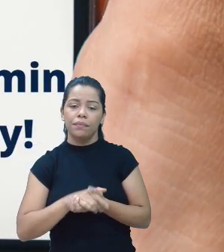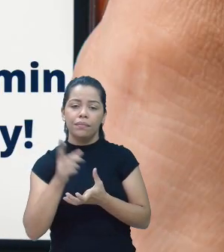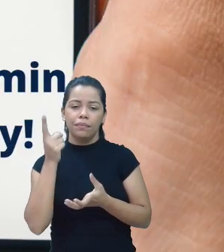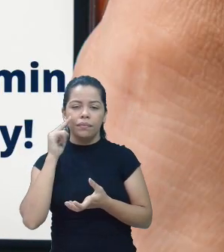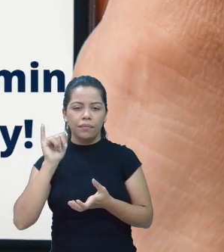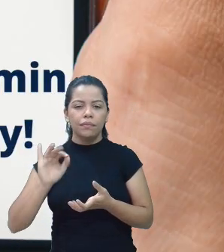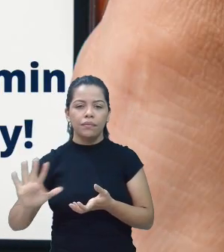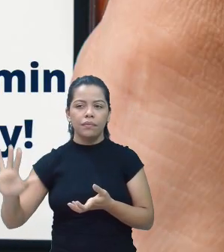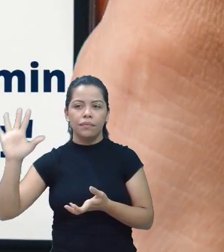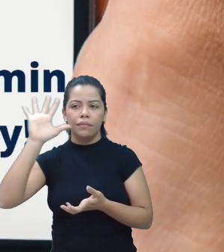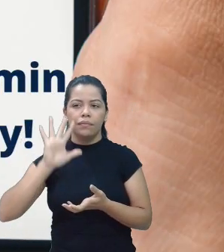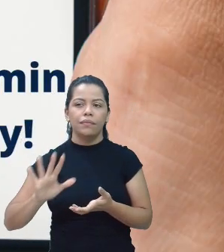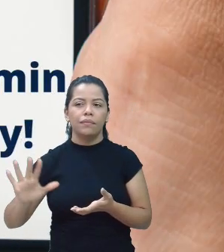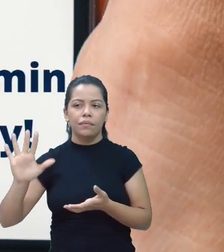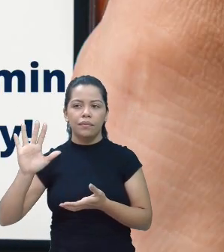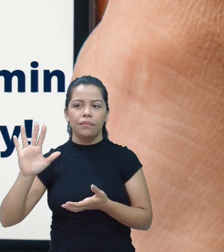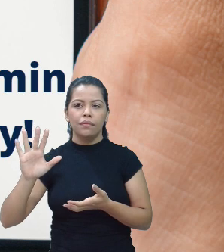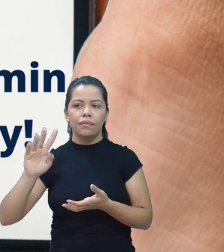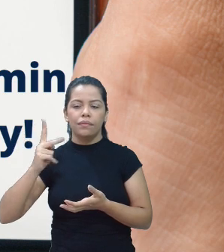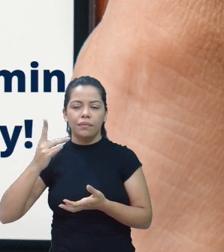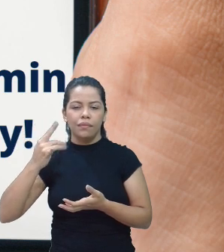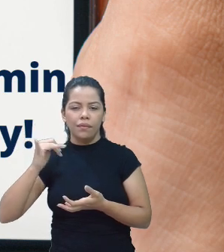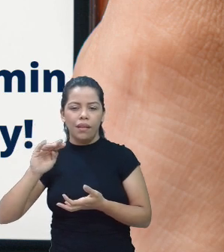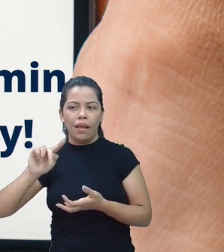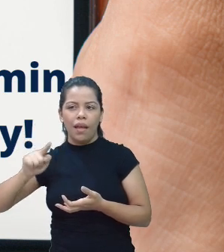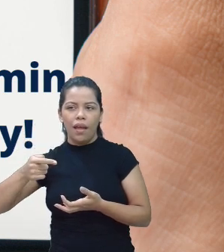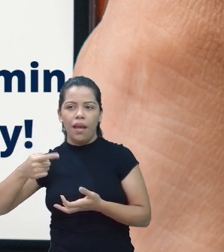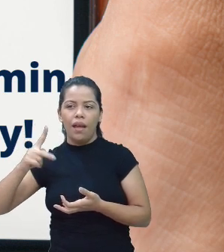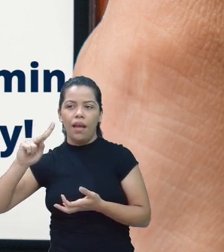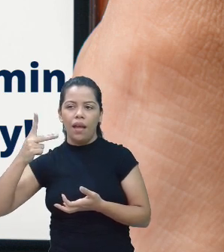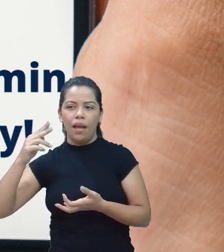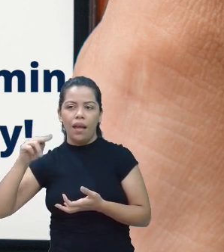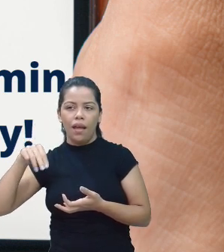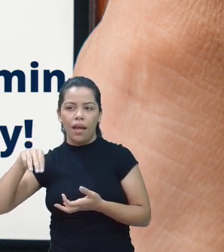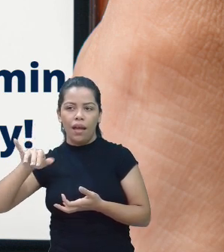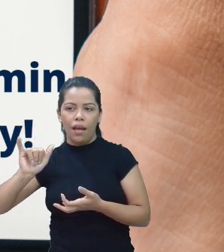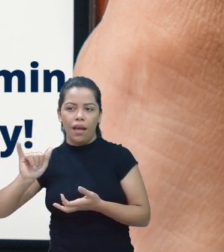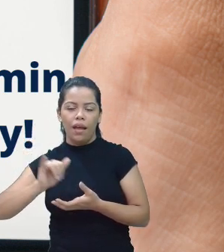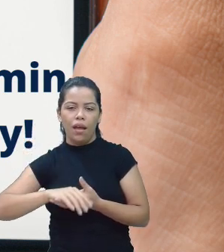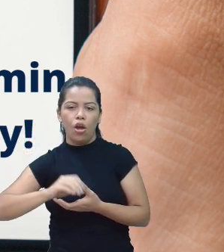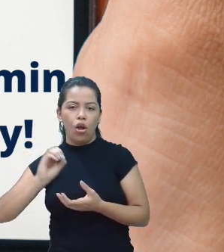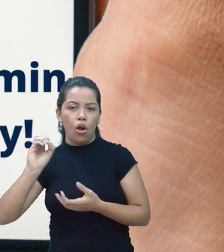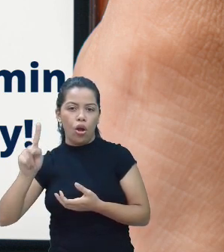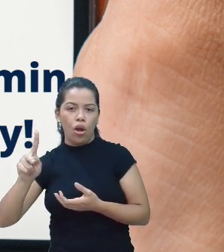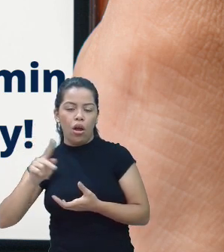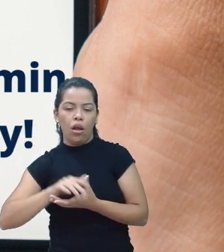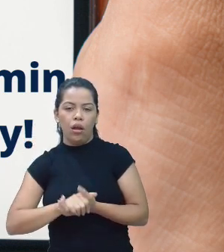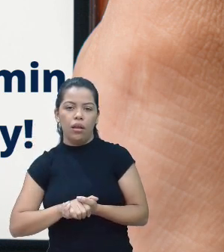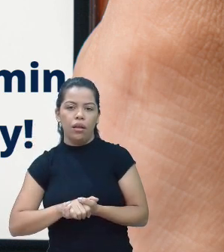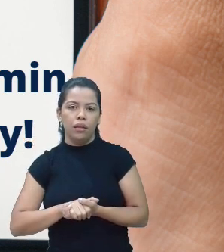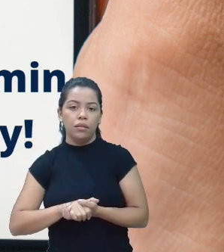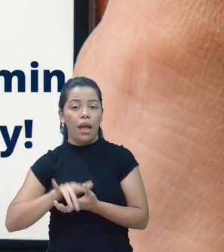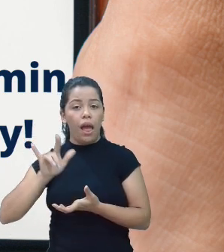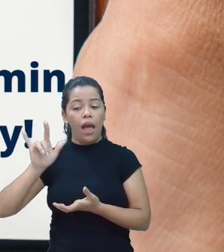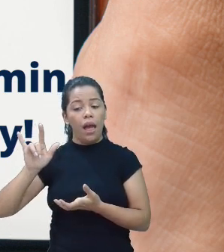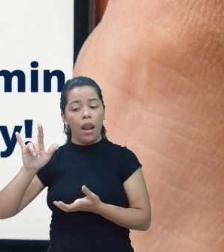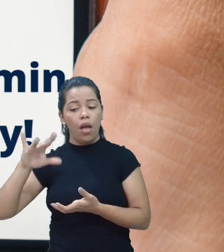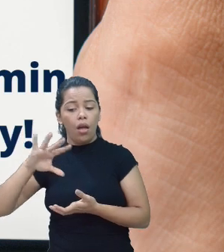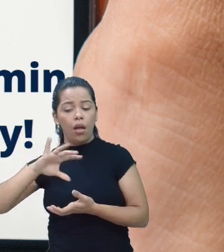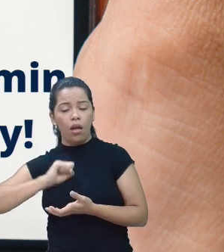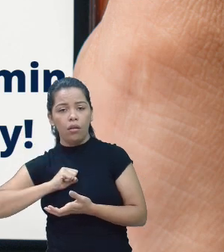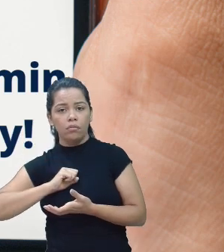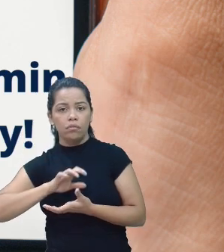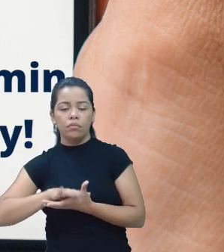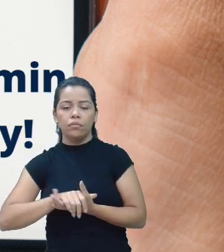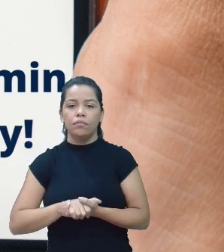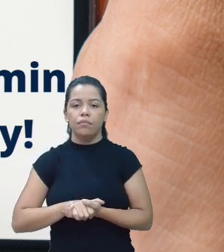Mensagem completa. Hi, honey. Okay, I'm gonna see what we need for lunch. Give me a minute. Love you, baby. E she's all, she's all,